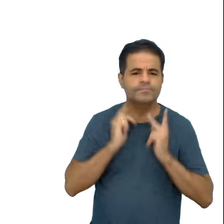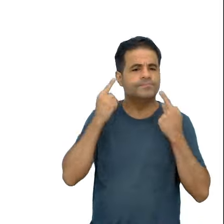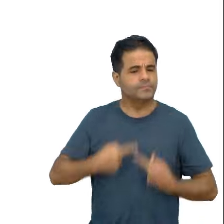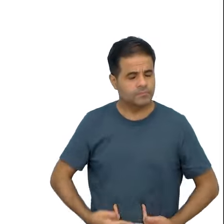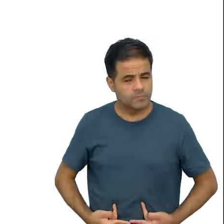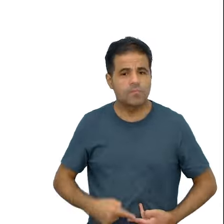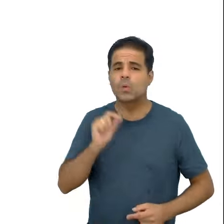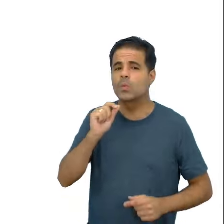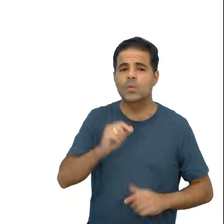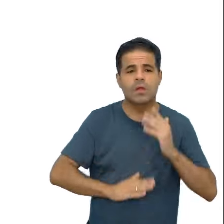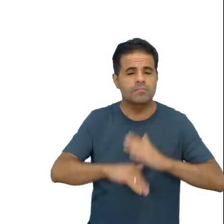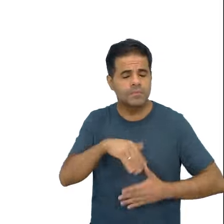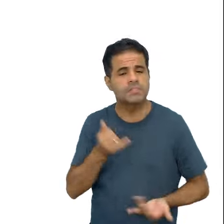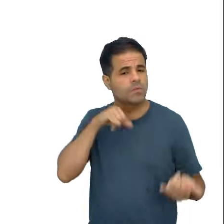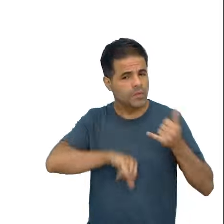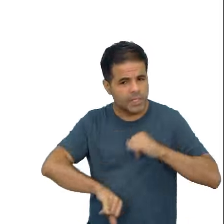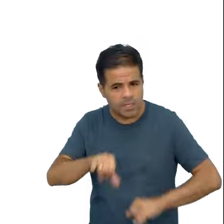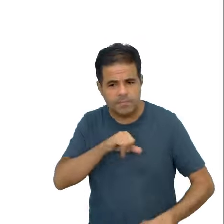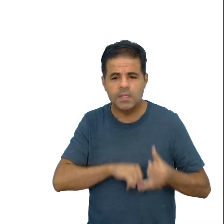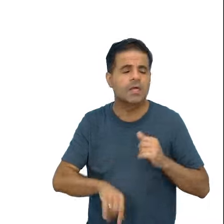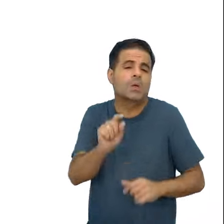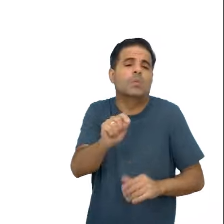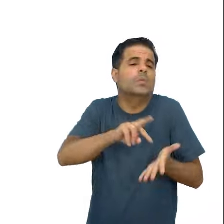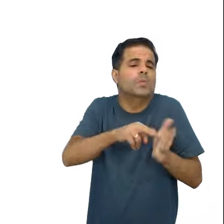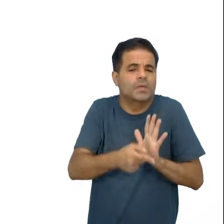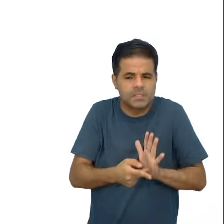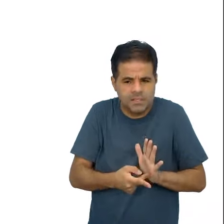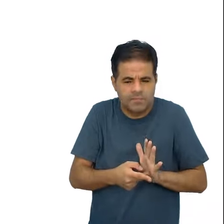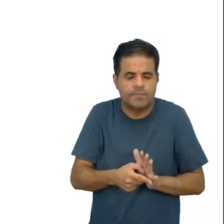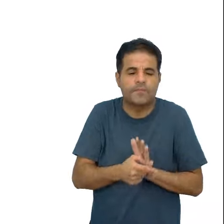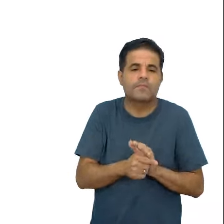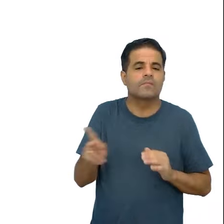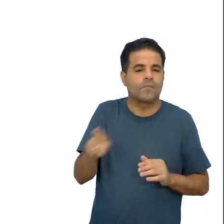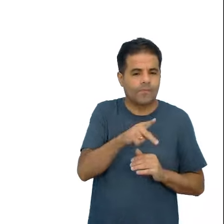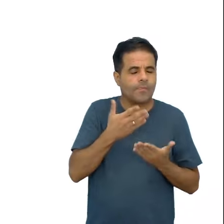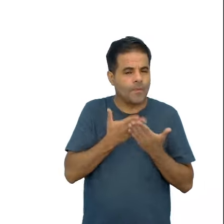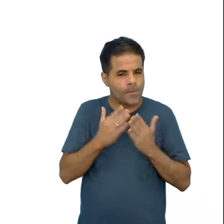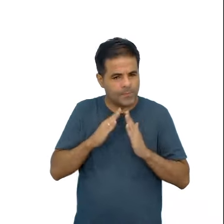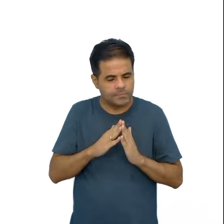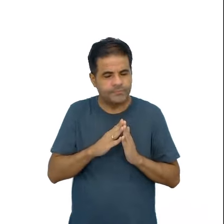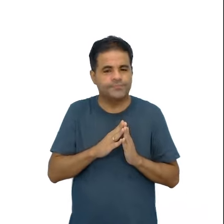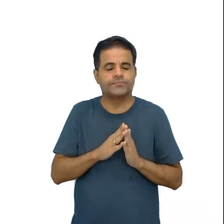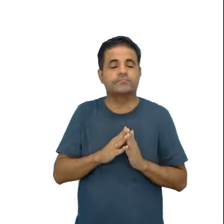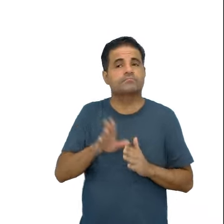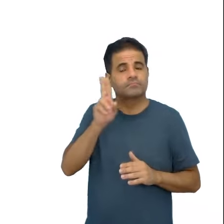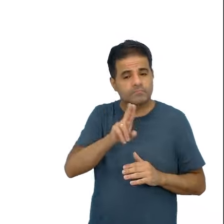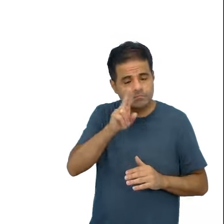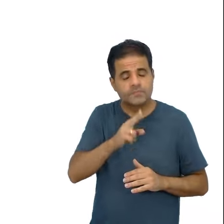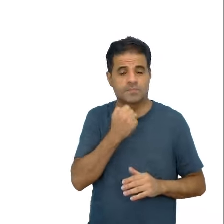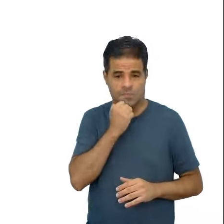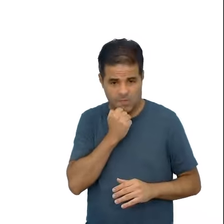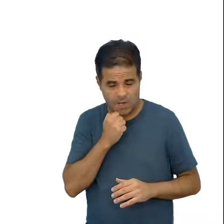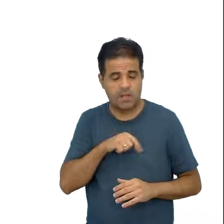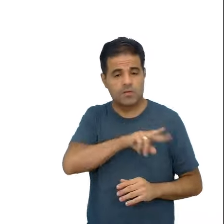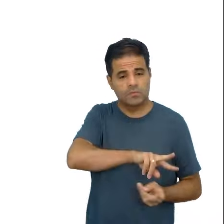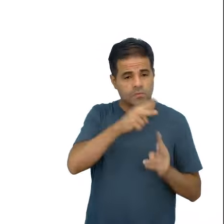do que é uma reação química e o que é uma reação física. A professora da escola que leciona ciências para o 8º ano